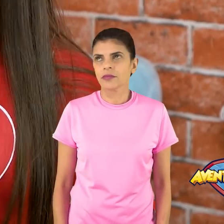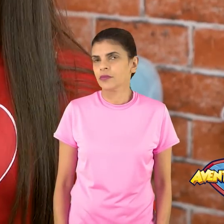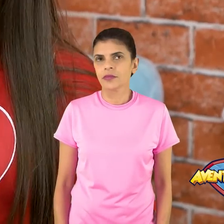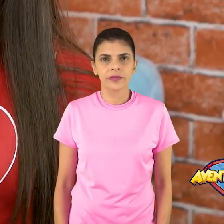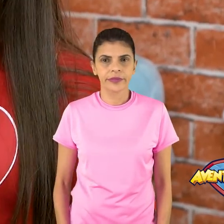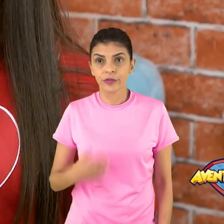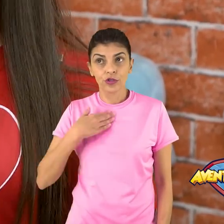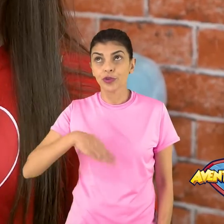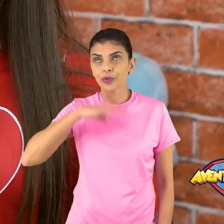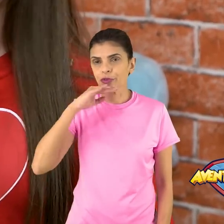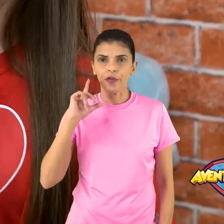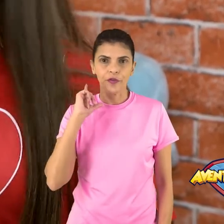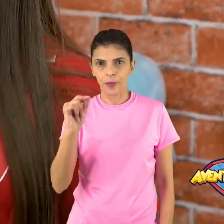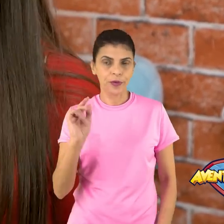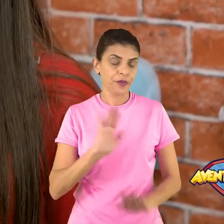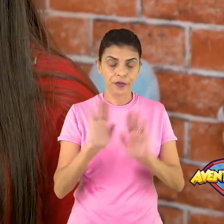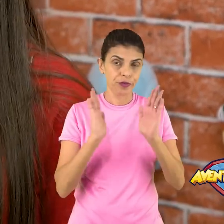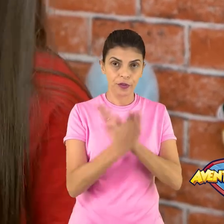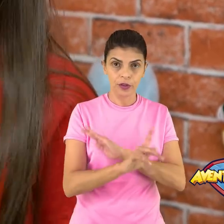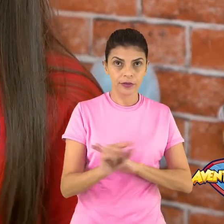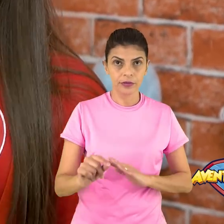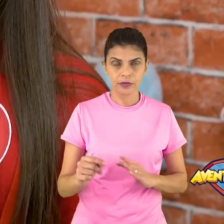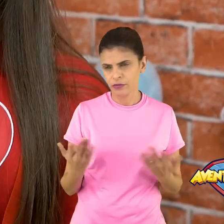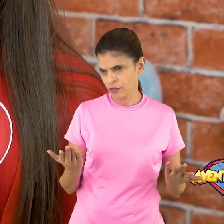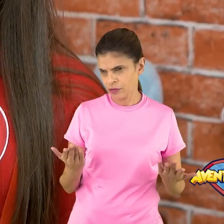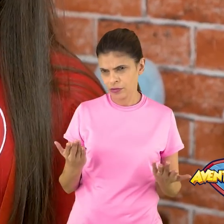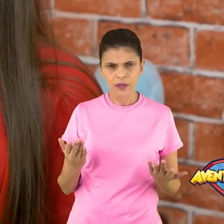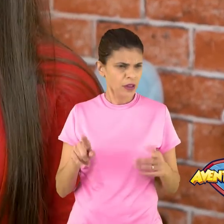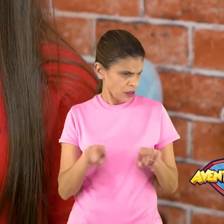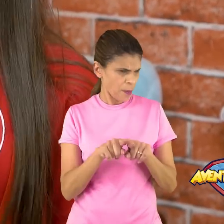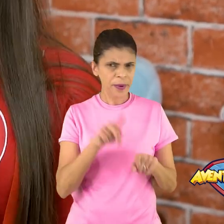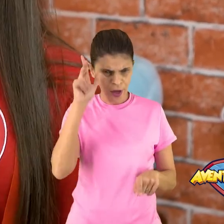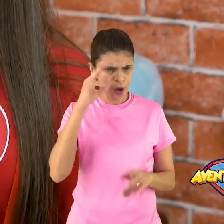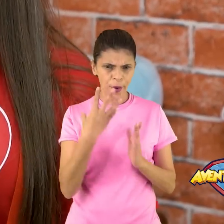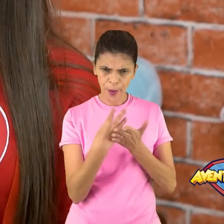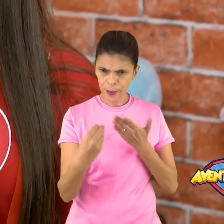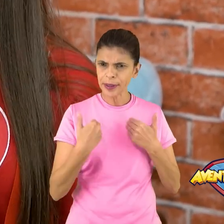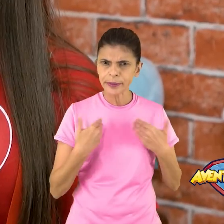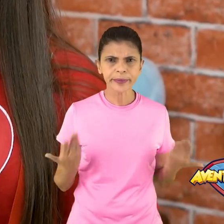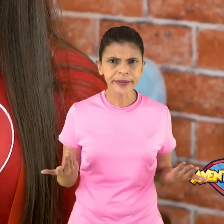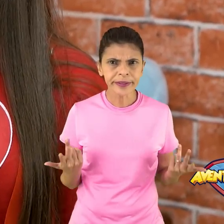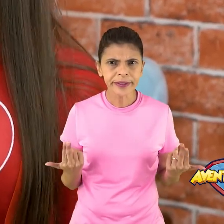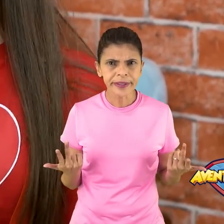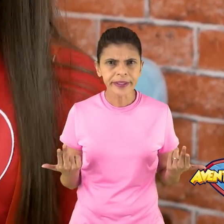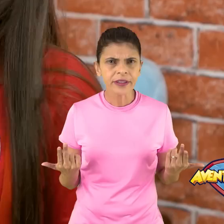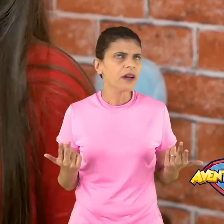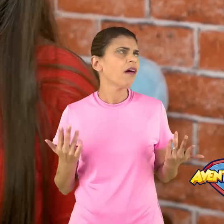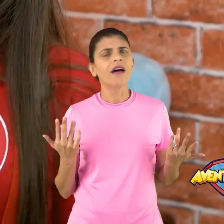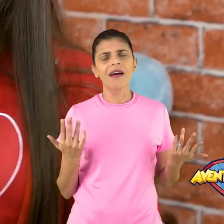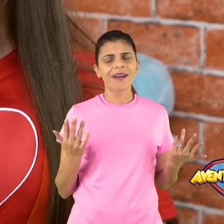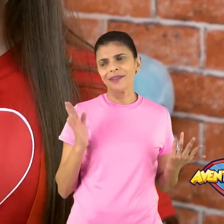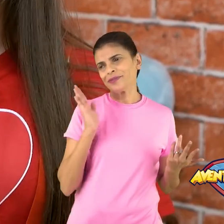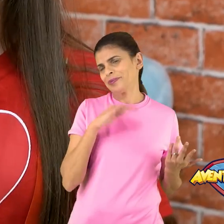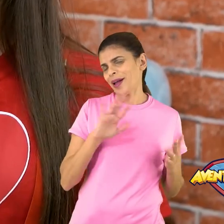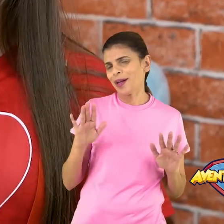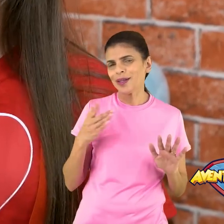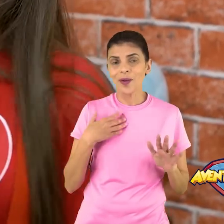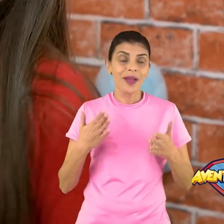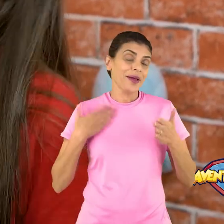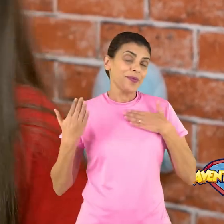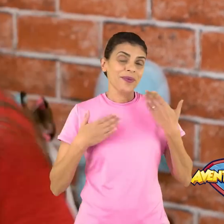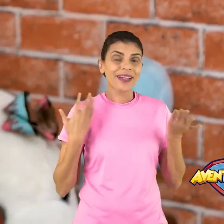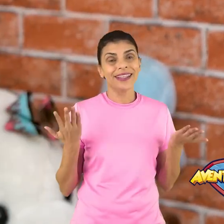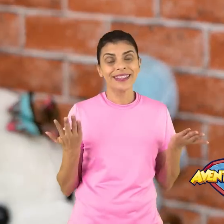Ai, pra mim já deu. Tô indo embora. Fui. Ei, Manu, até você tá me imitando. Ah, foi mal, eu me